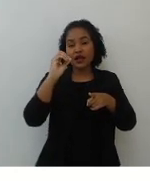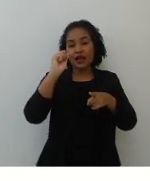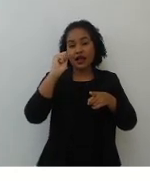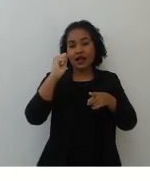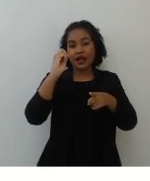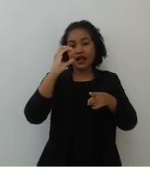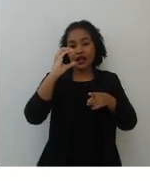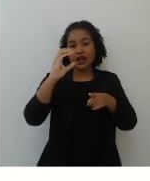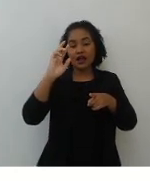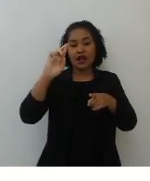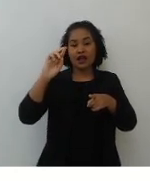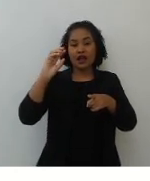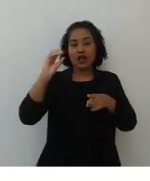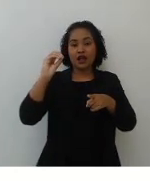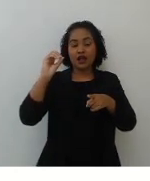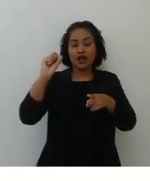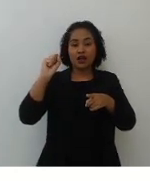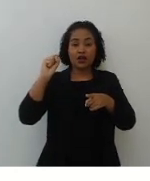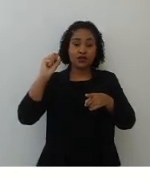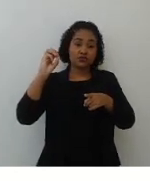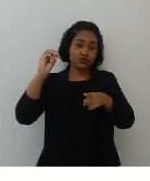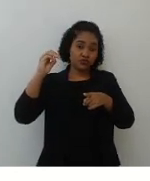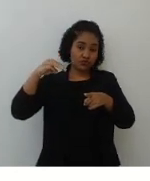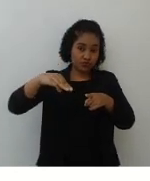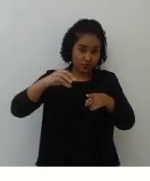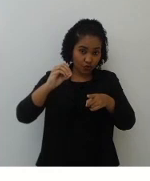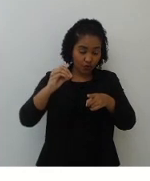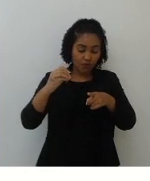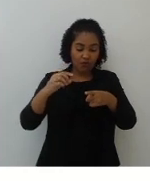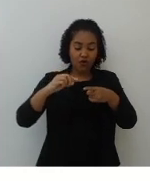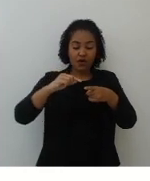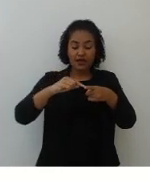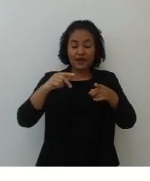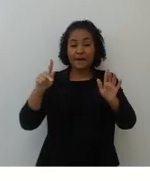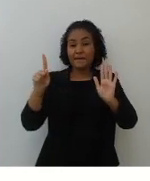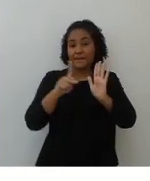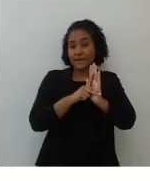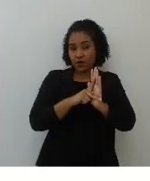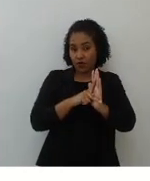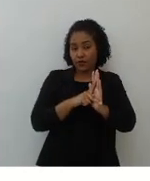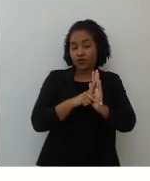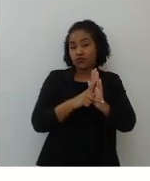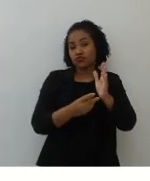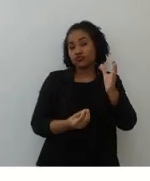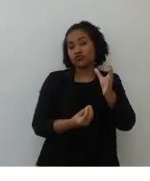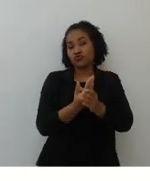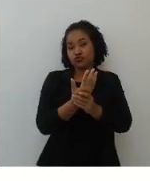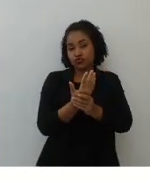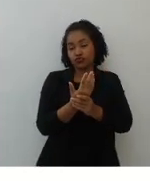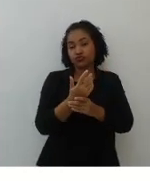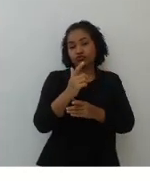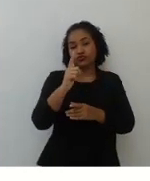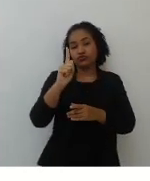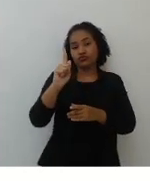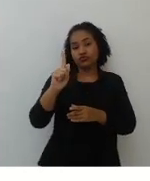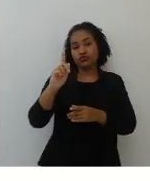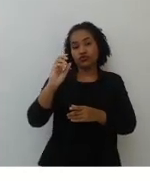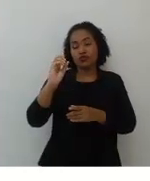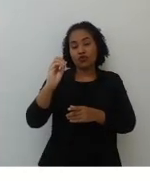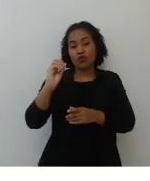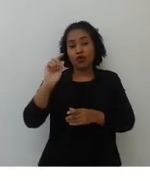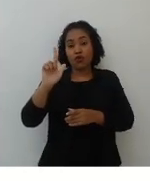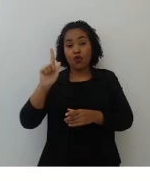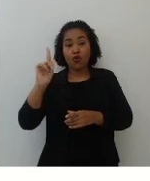Esse acrossomo é um tipo de material formado do complexo de Golgi que apoia